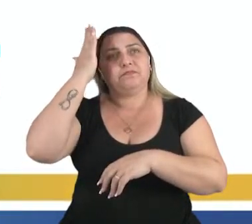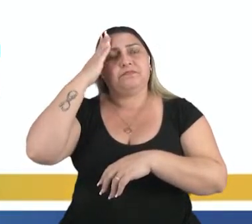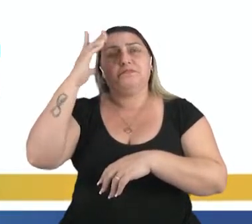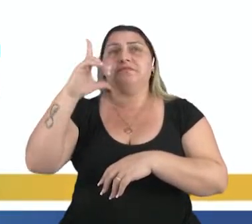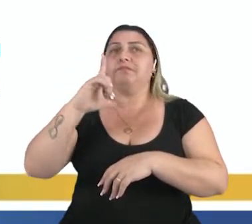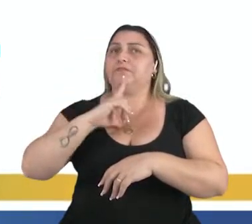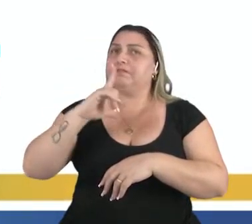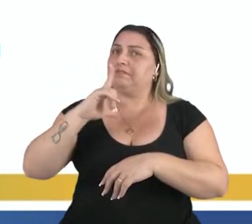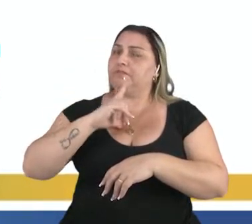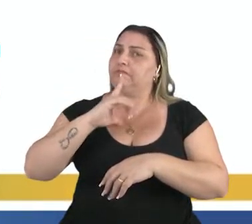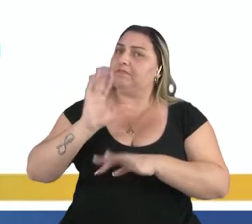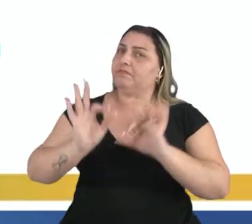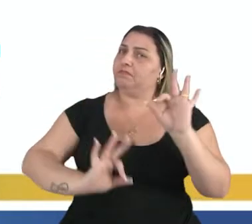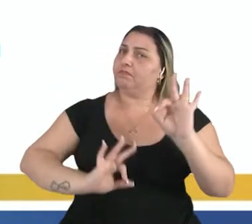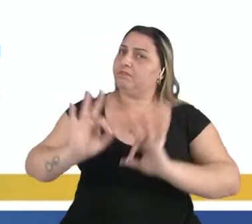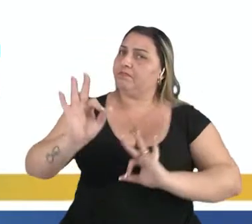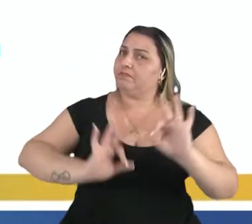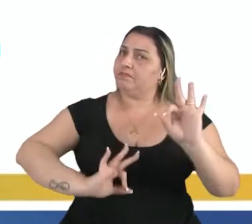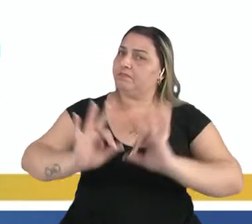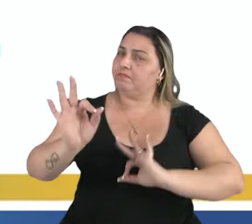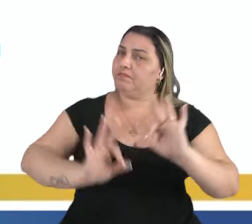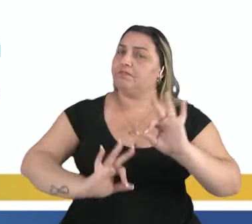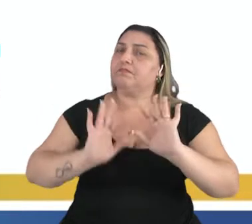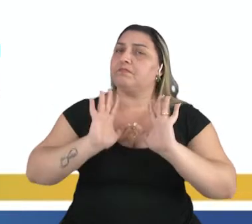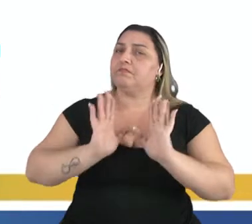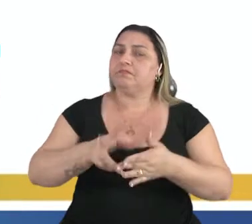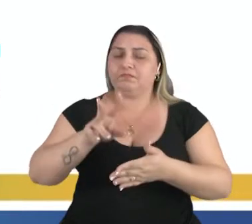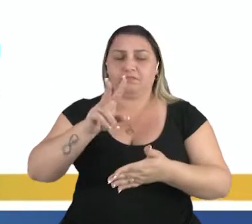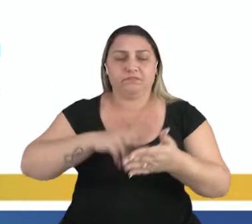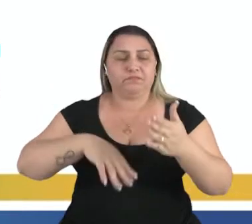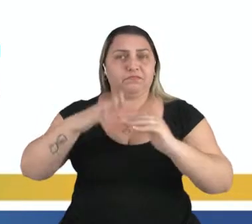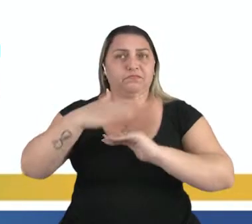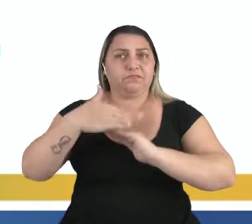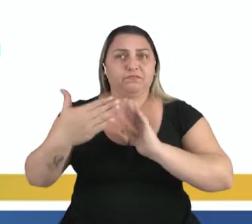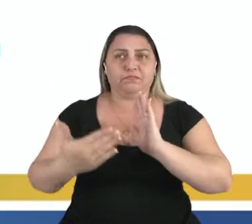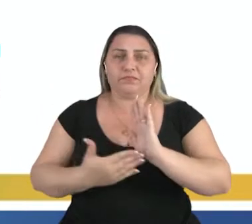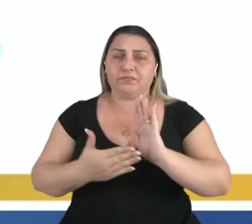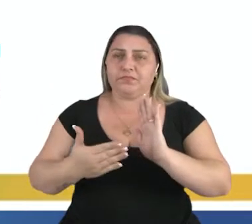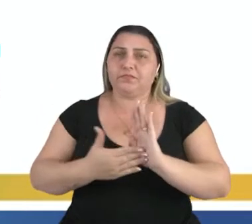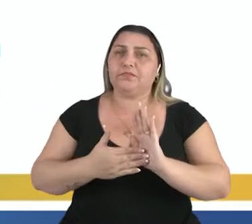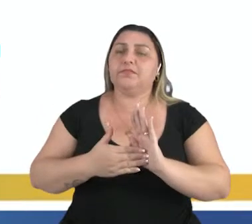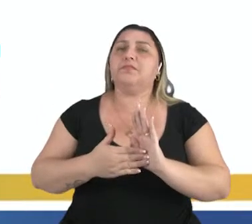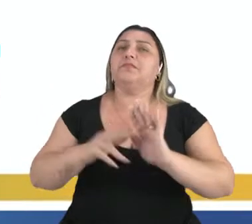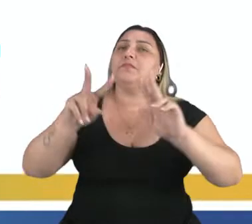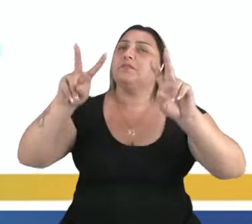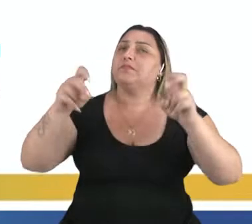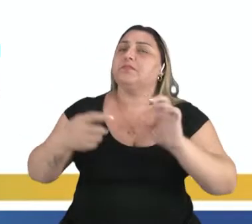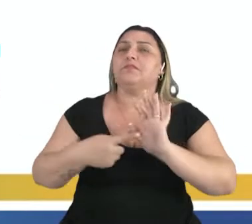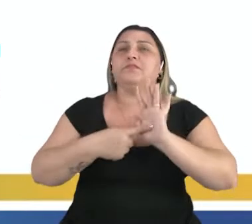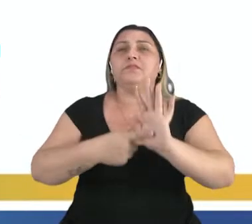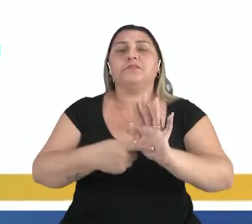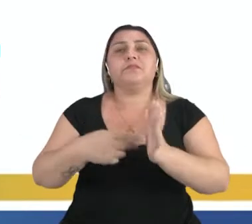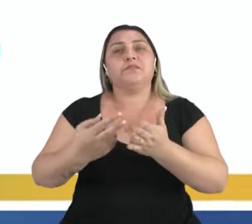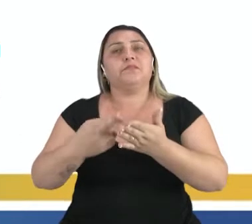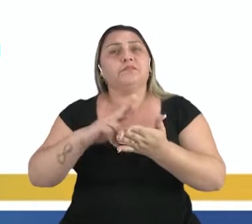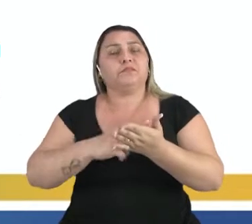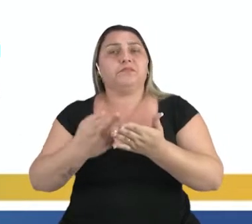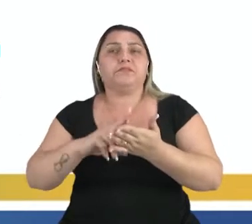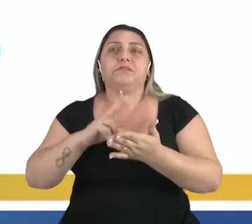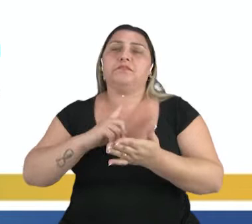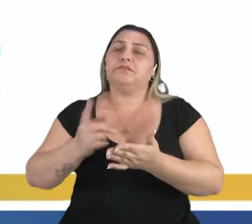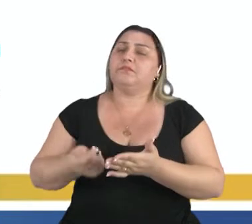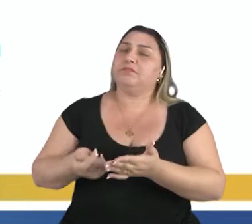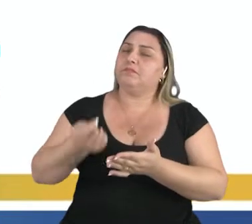vai ter uma construção, provavelmente, ele já leu todas os temas que serão abordados na revista. Ele tem